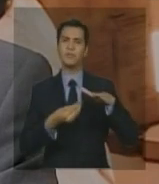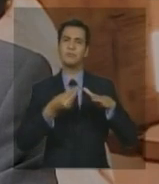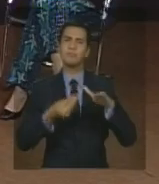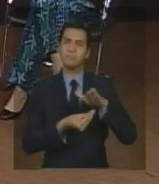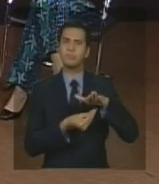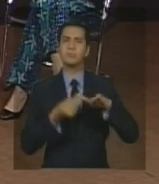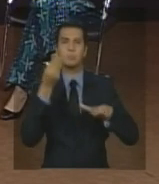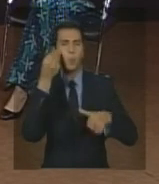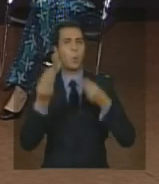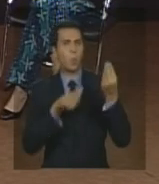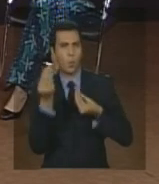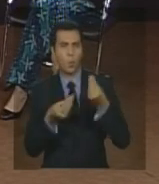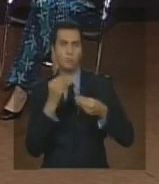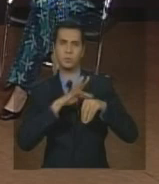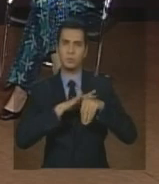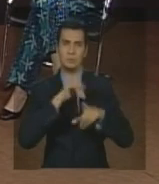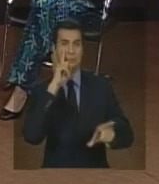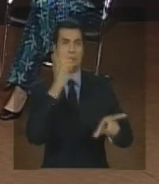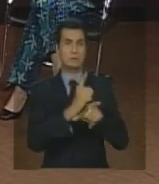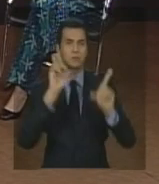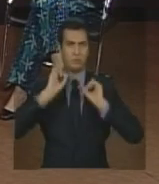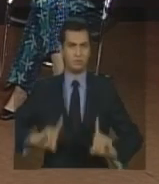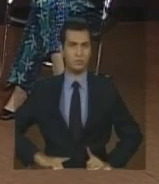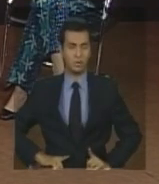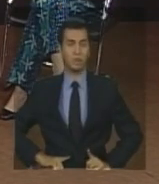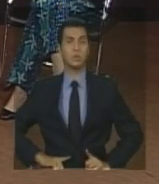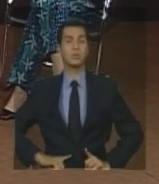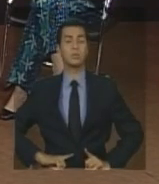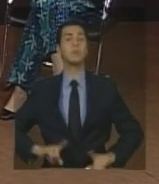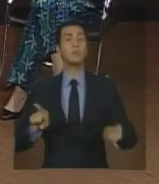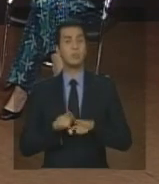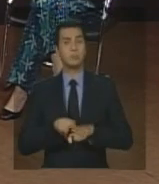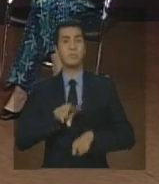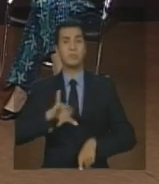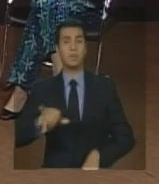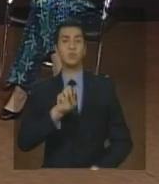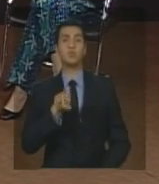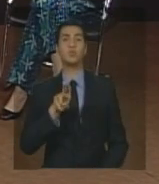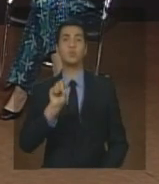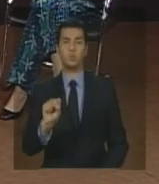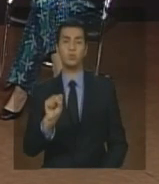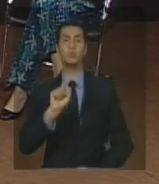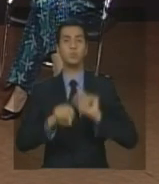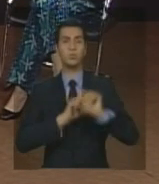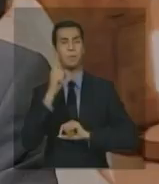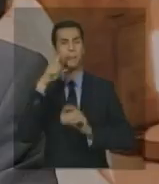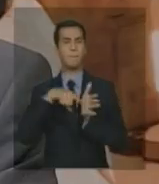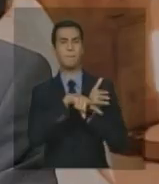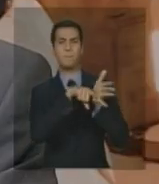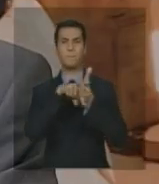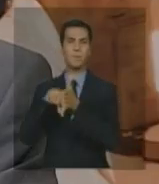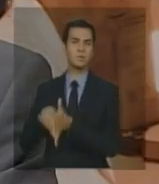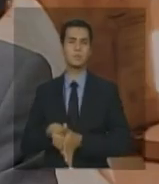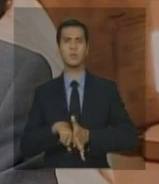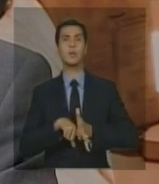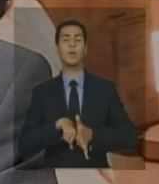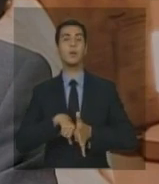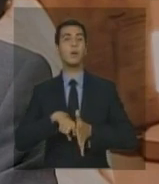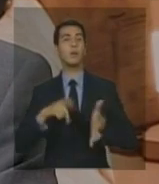Monitoramento pelo SUS, que não permitirá que nenhuma criança nascida deixe de passar